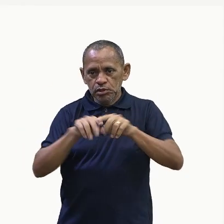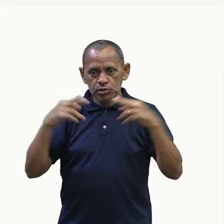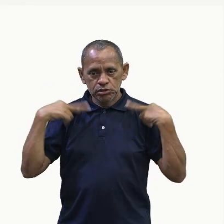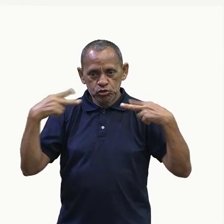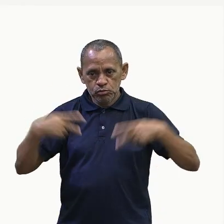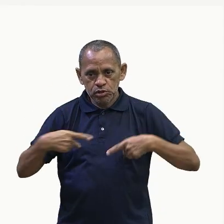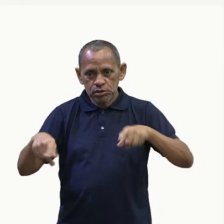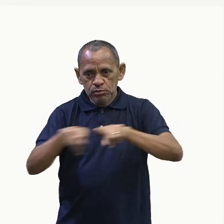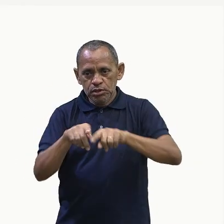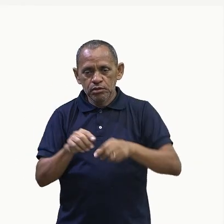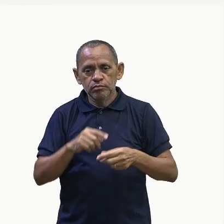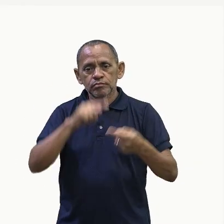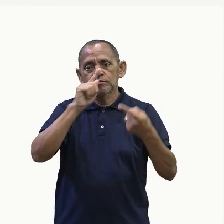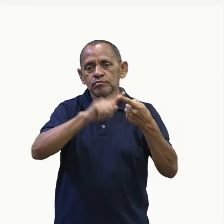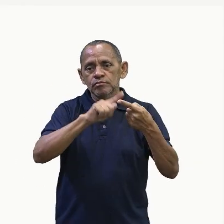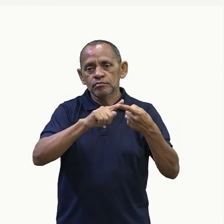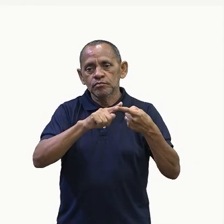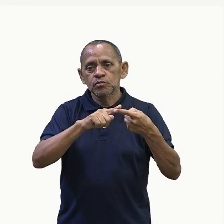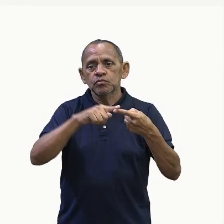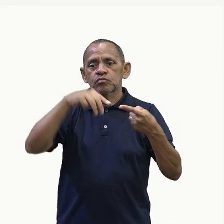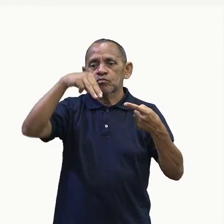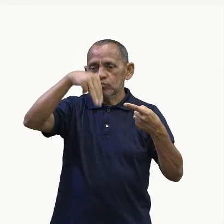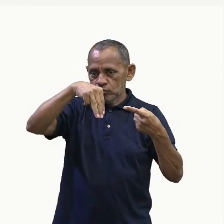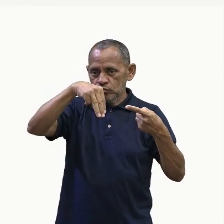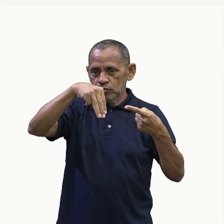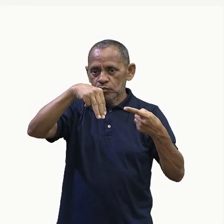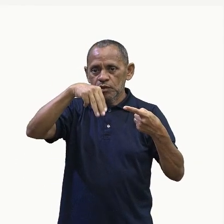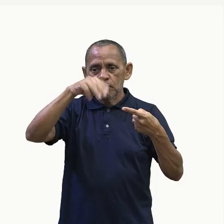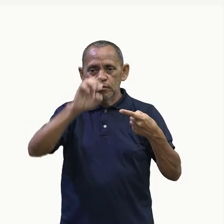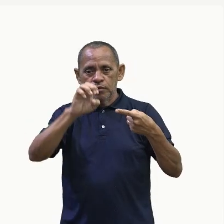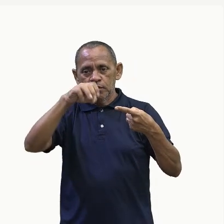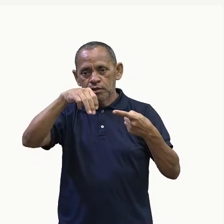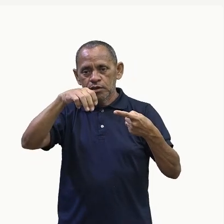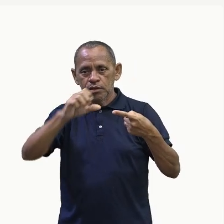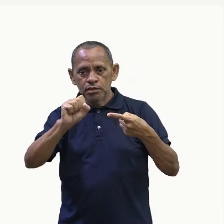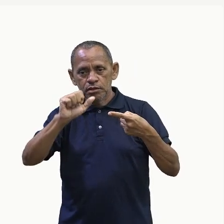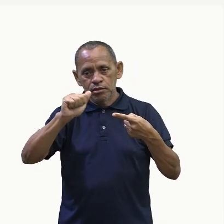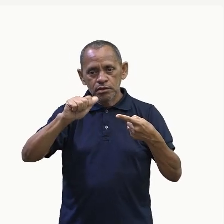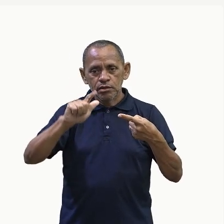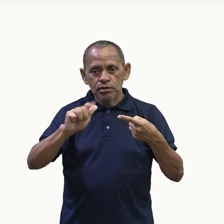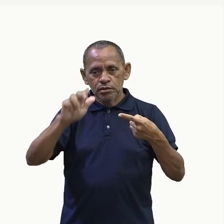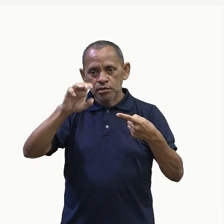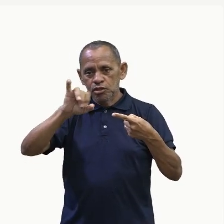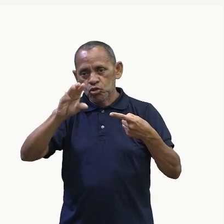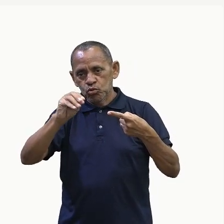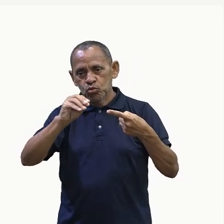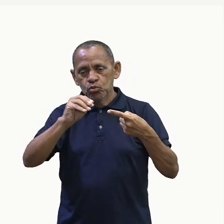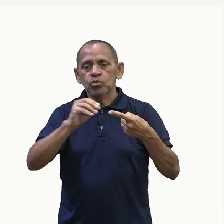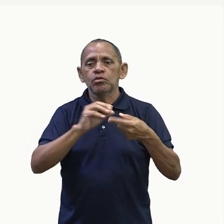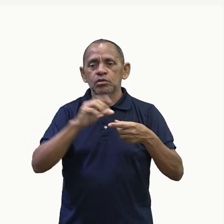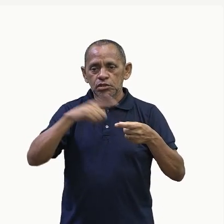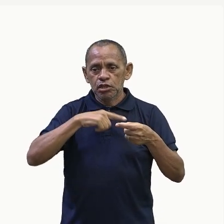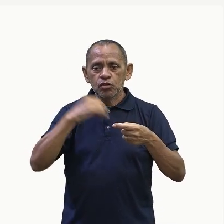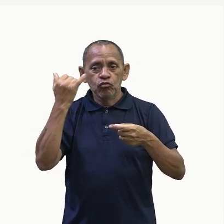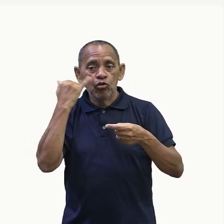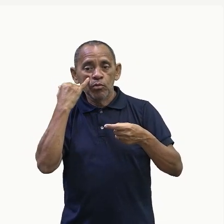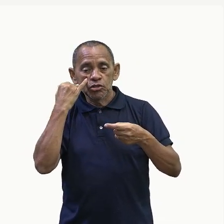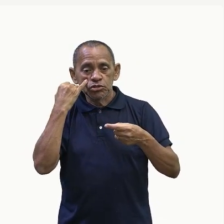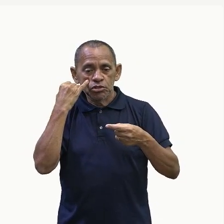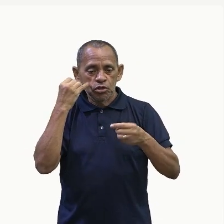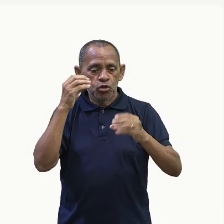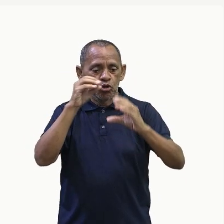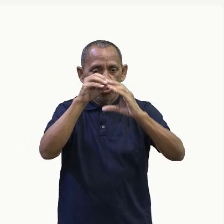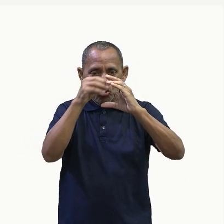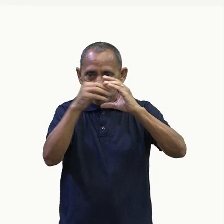primeiro, ó. RNA mensageiro, né? Ele leva a informação genética do DNA do núcleo até